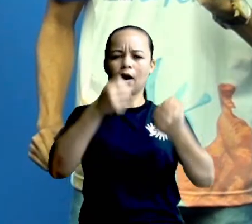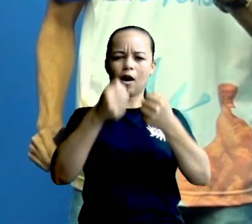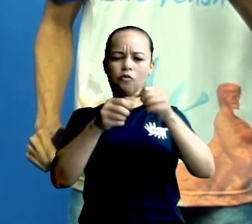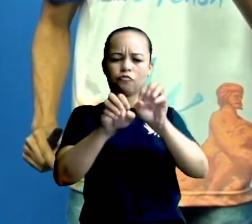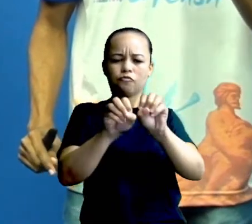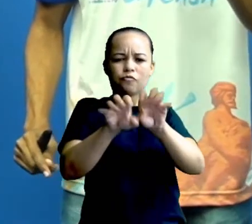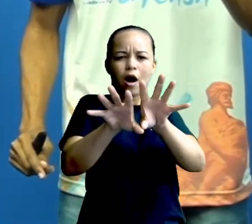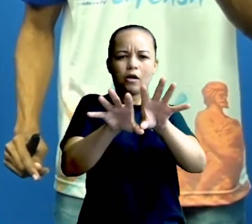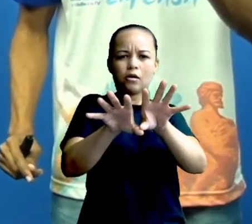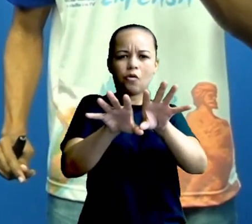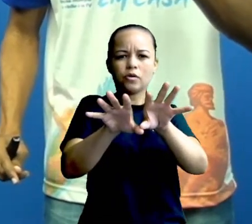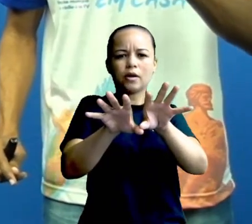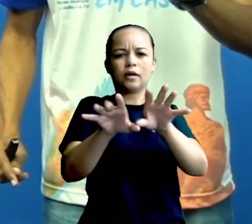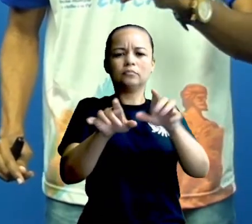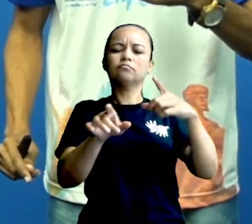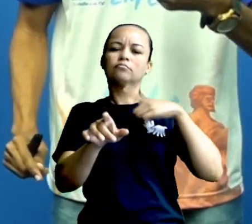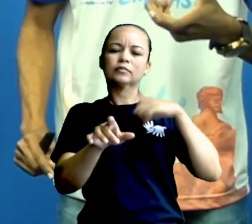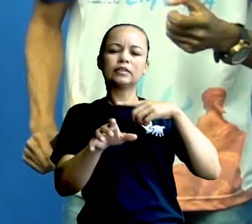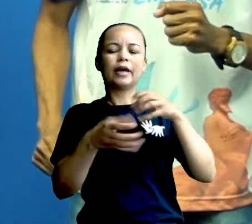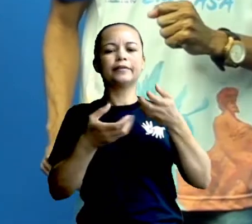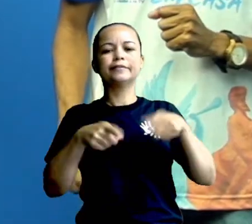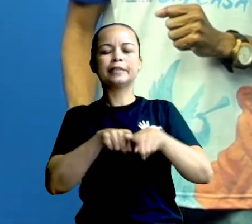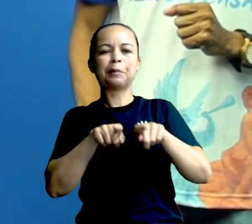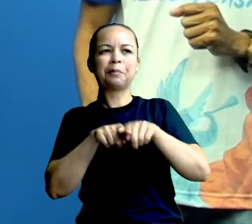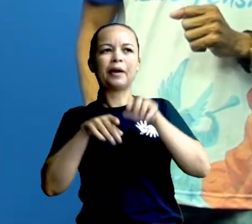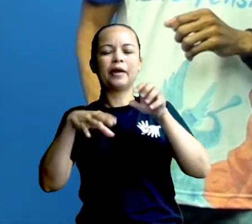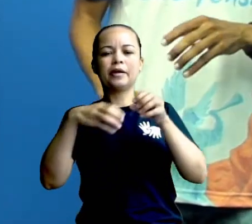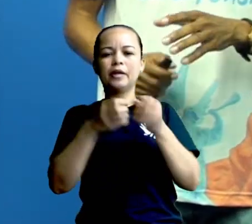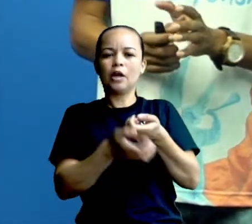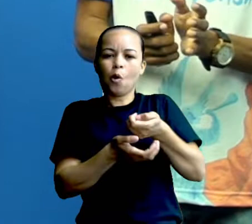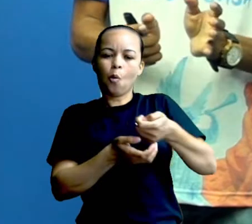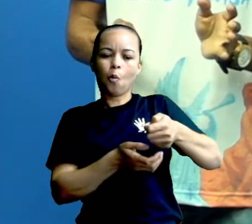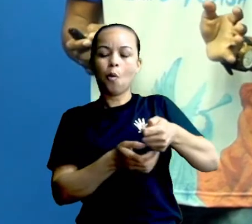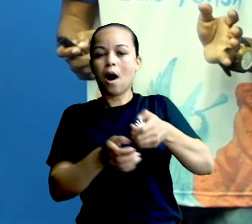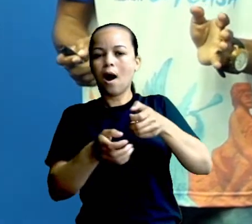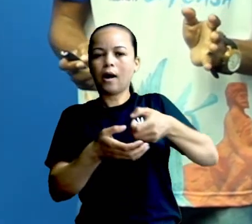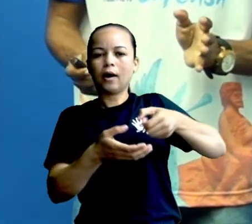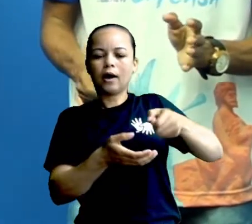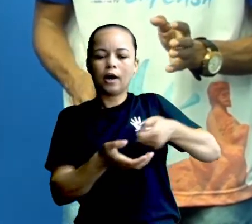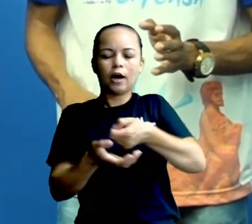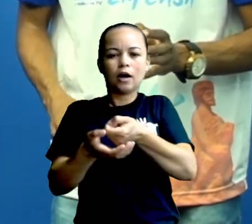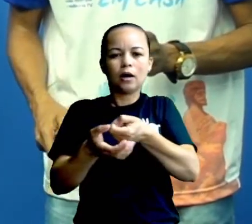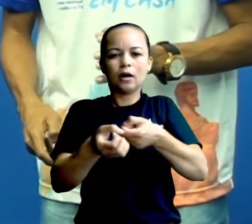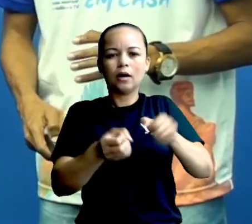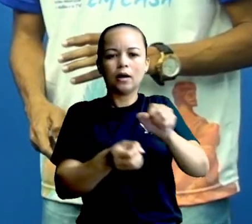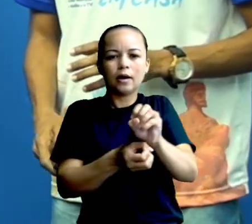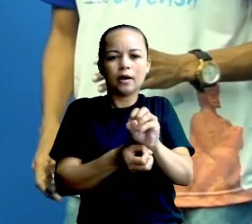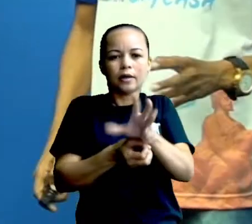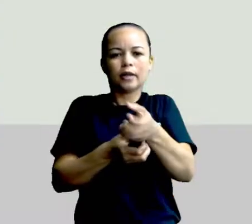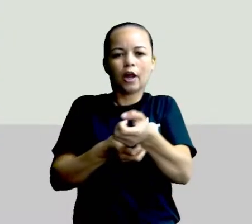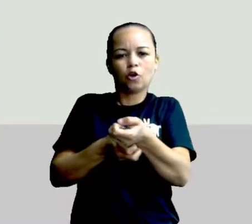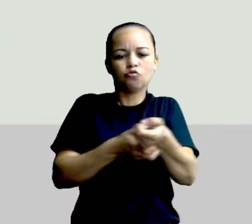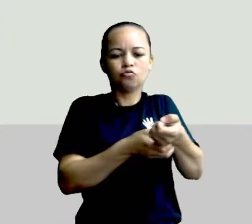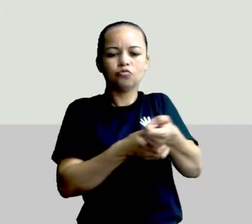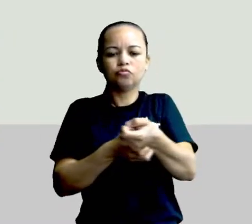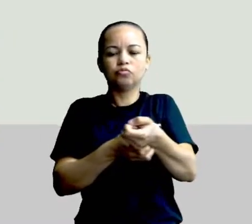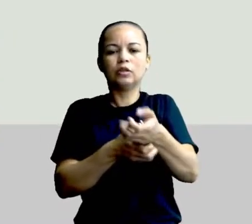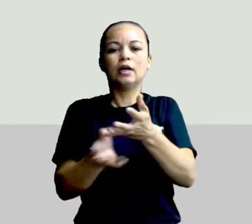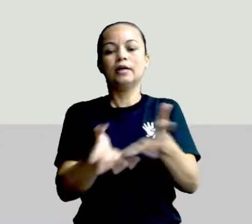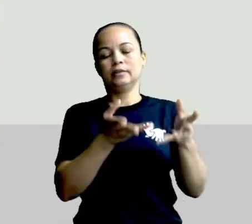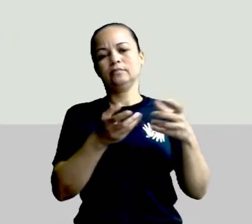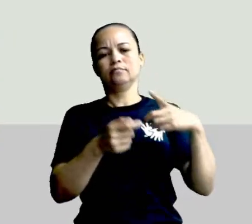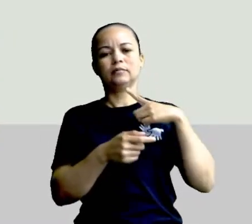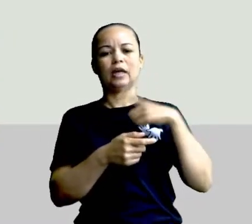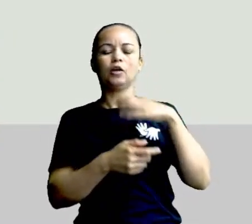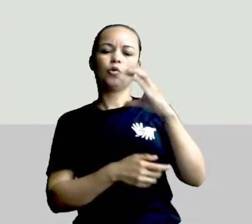carro, você tem uma lanterna, são raios divergentes, beleza? Volta aqui.